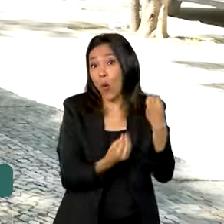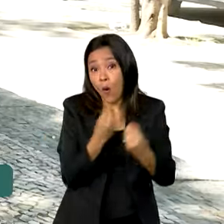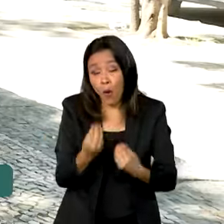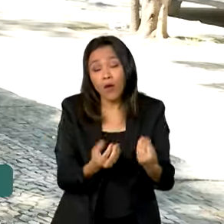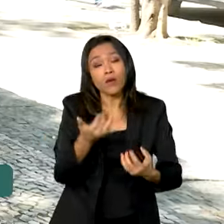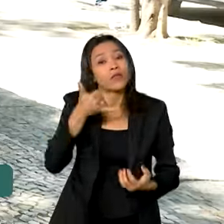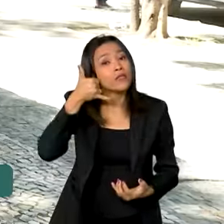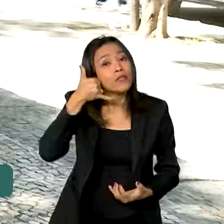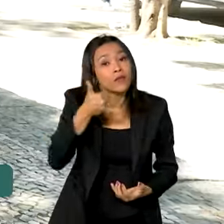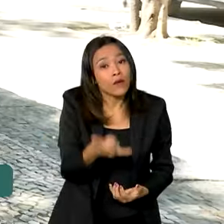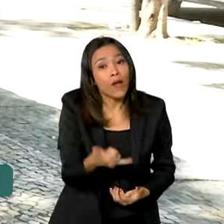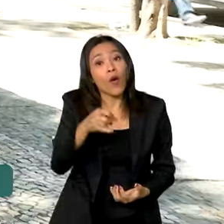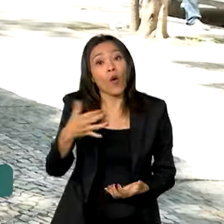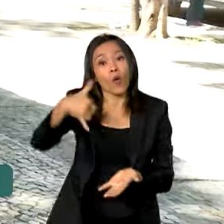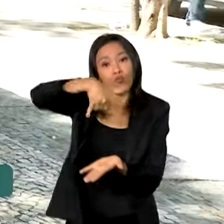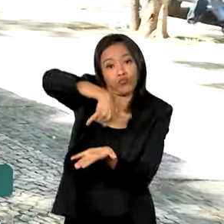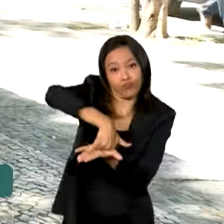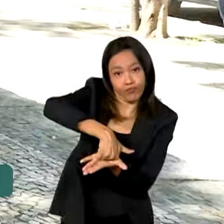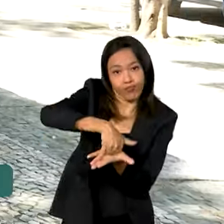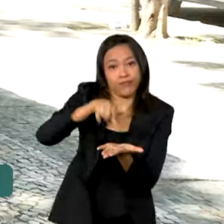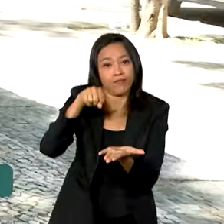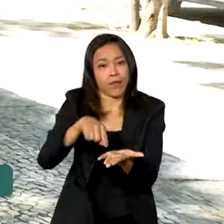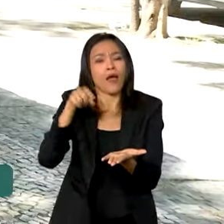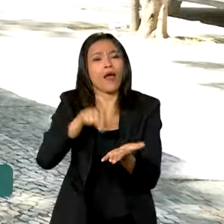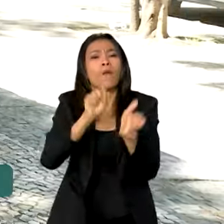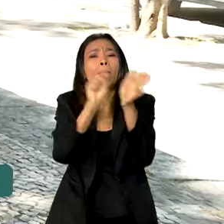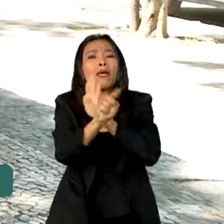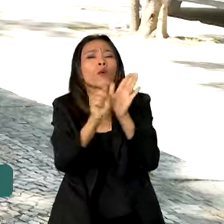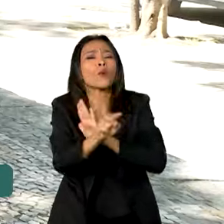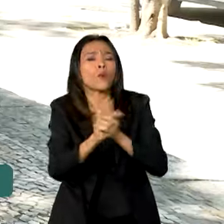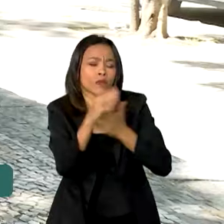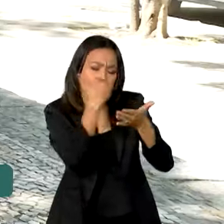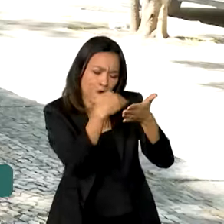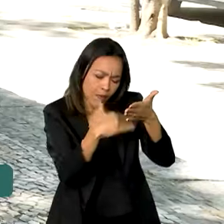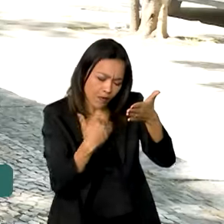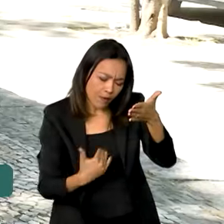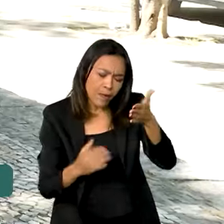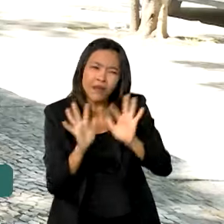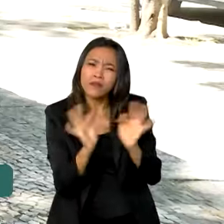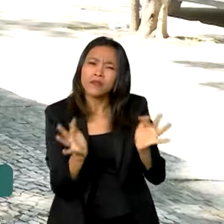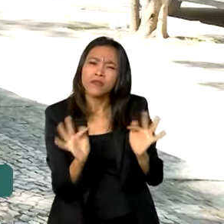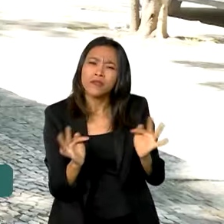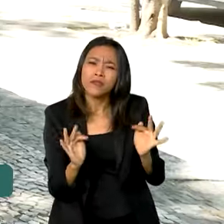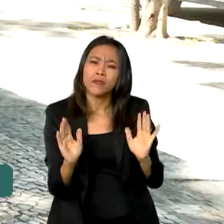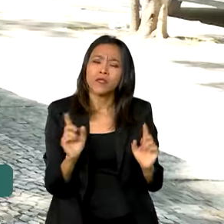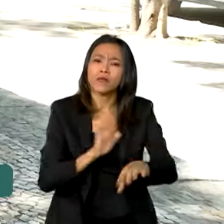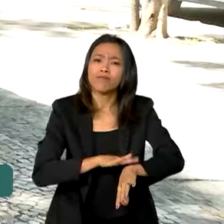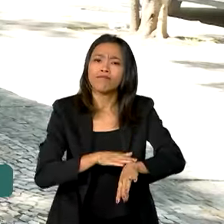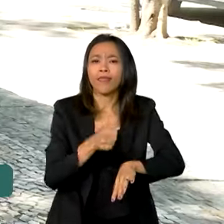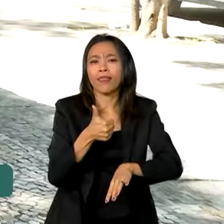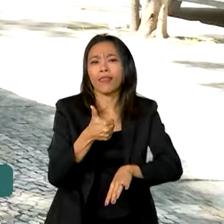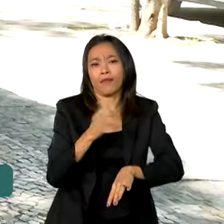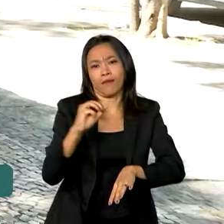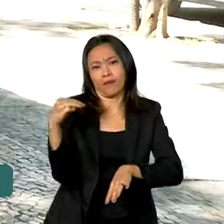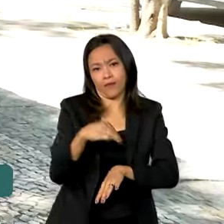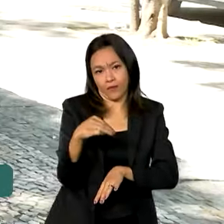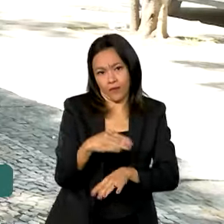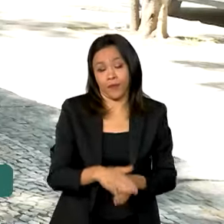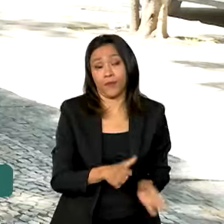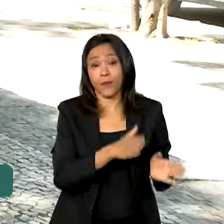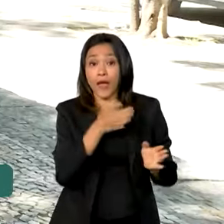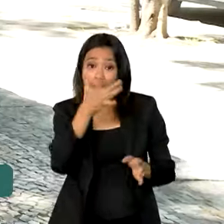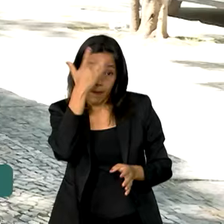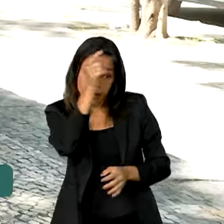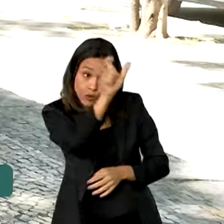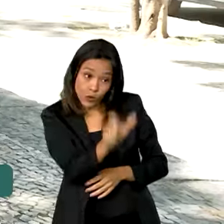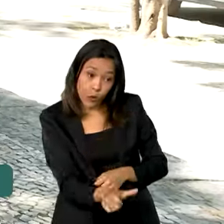celular ou telefone fixo. O questionário, com perguntas simples e diretas, dura cerca de 10 minutos. E o entrevistado faz